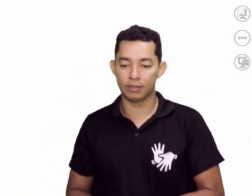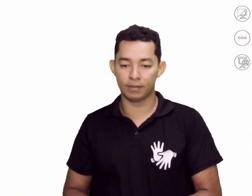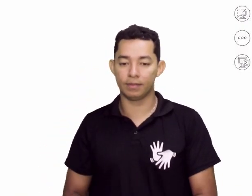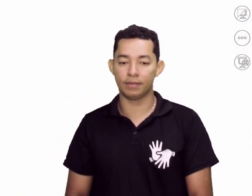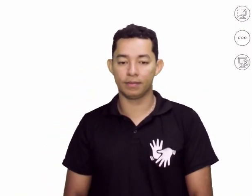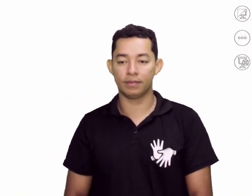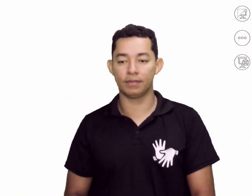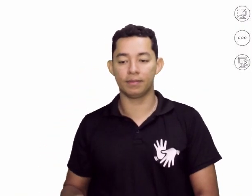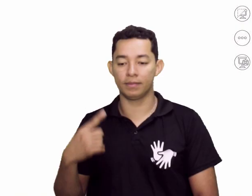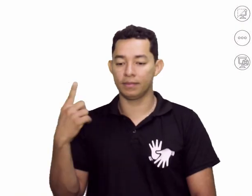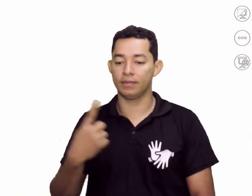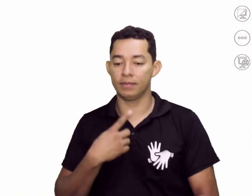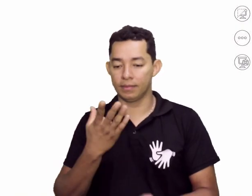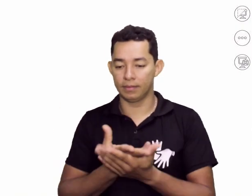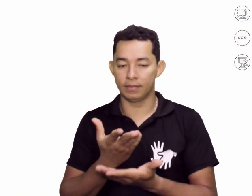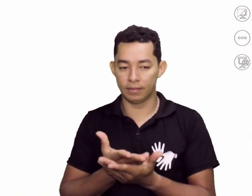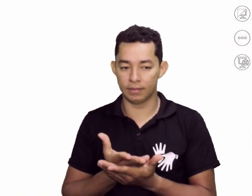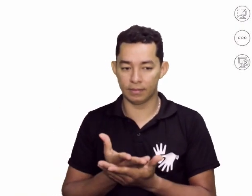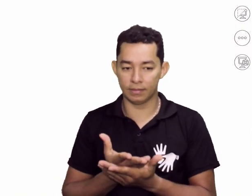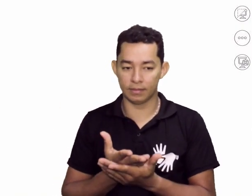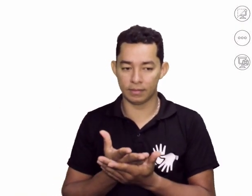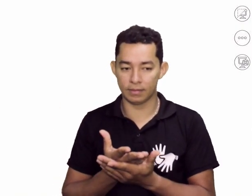Então, a nossa aula destacou que a